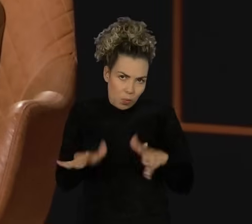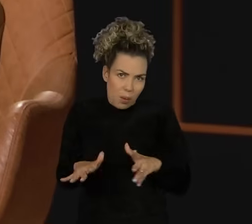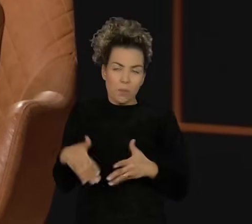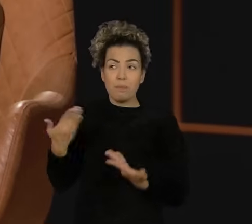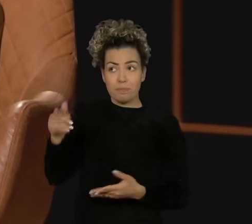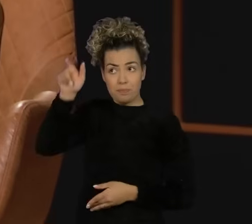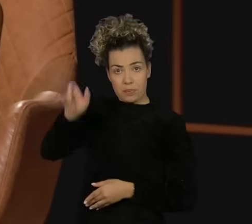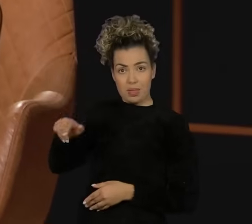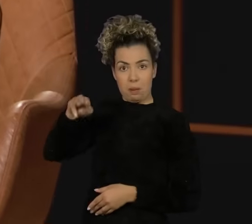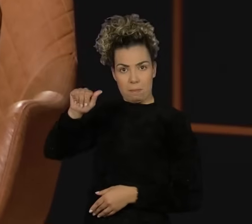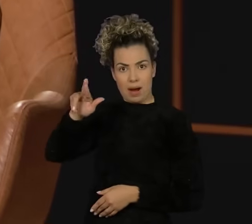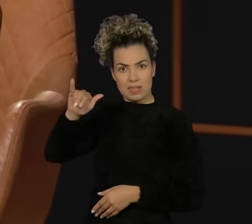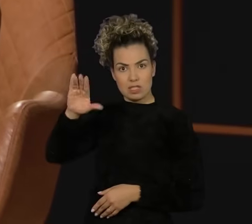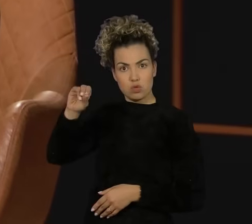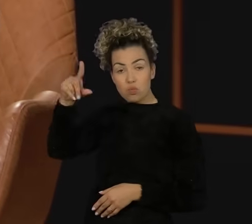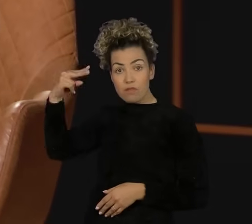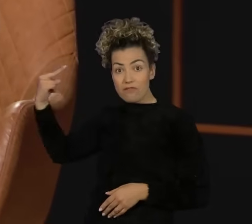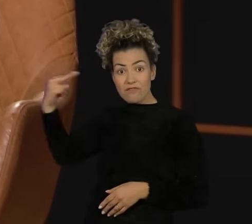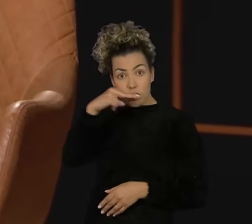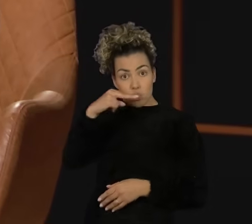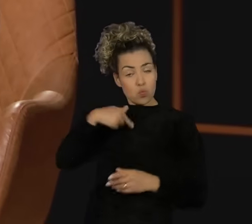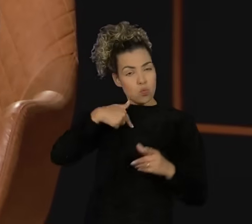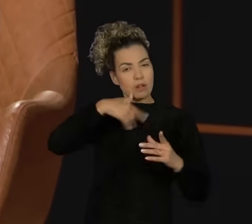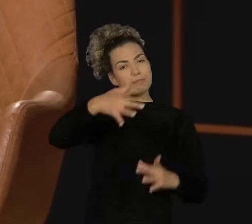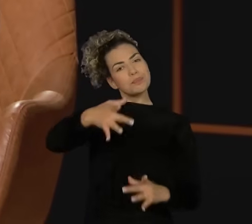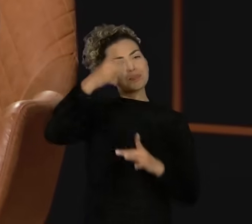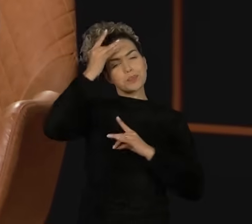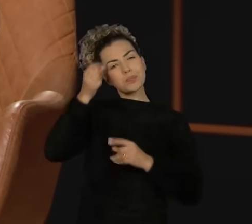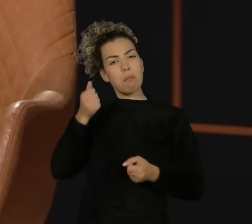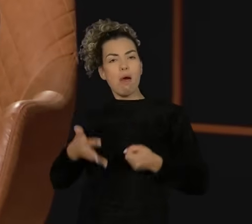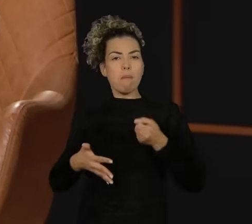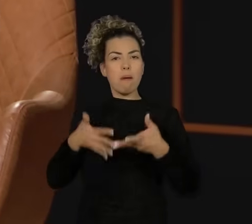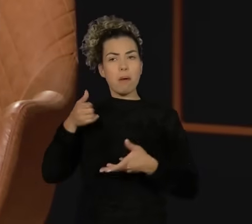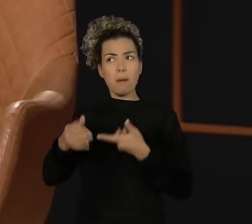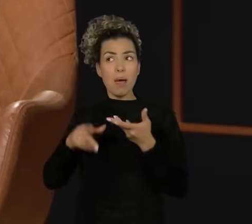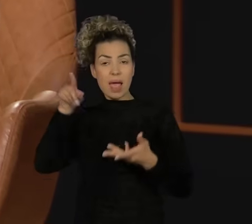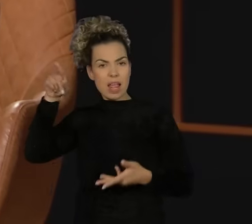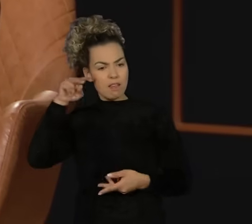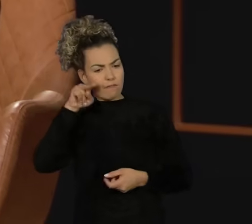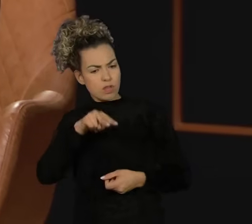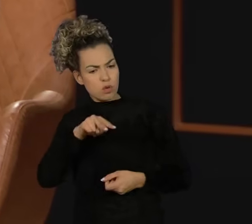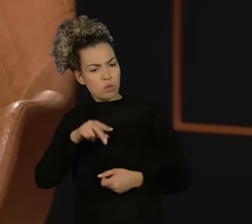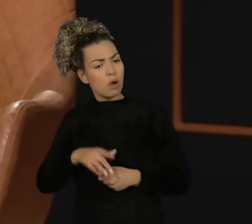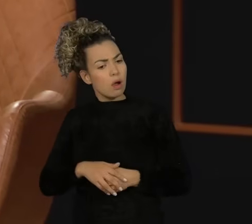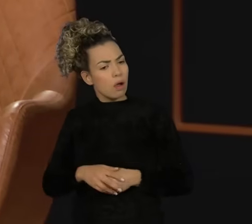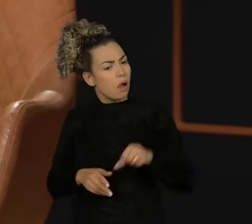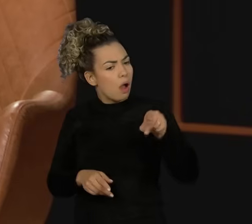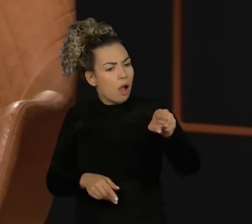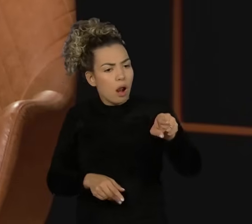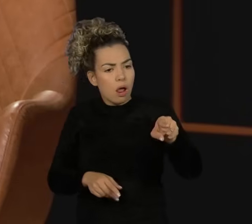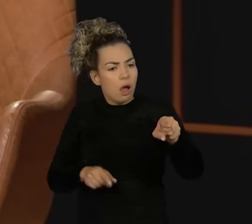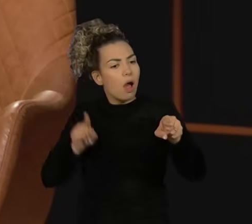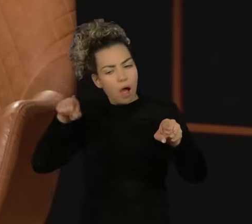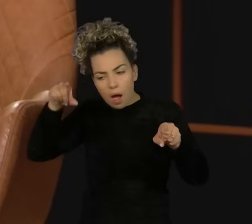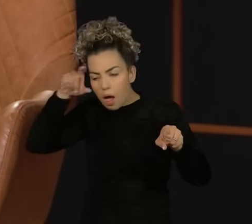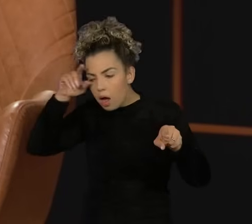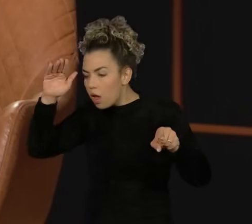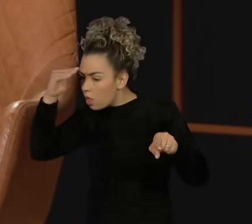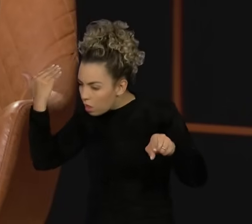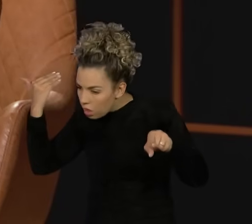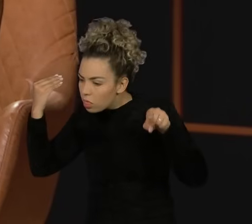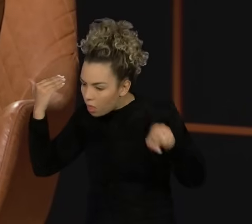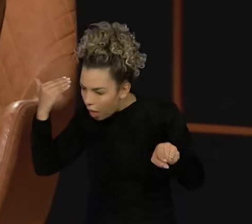essa personagem, a Wanda Scarlatti, e ele falou, ela é a minha Rita.